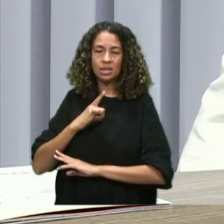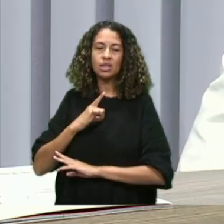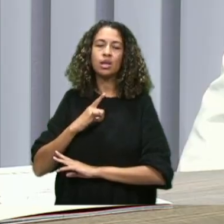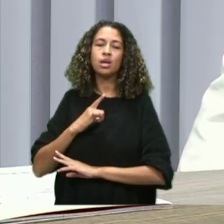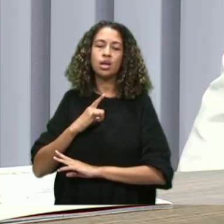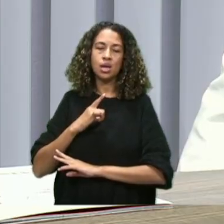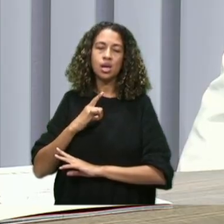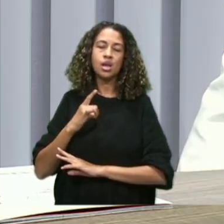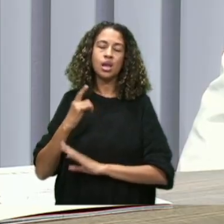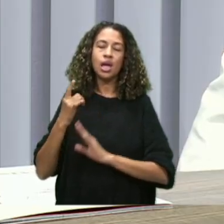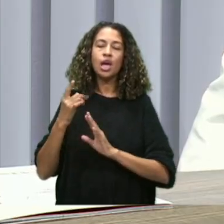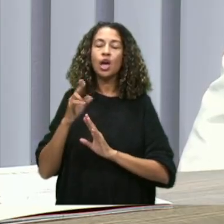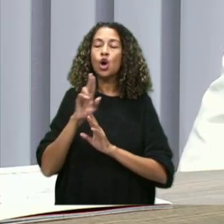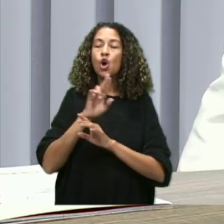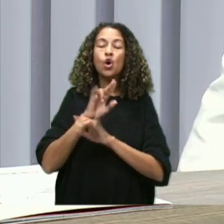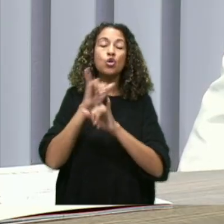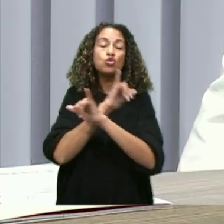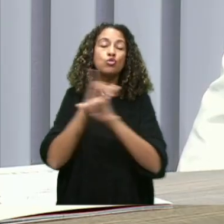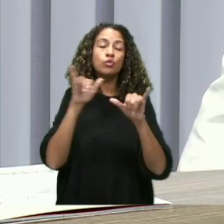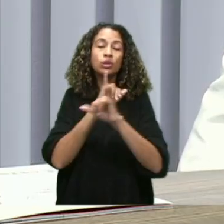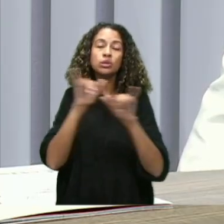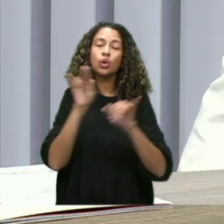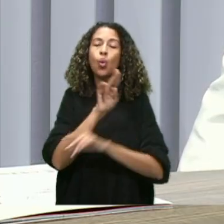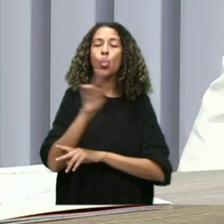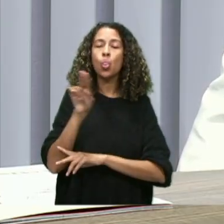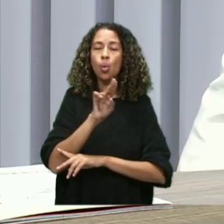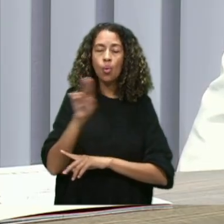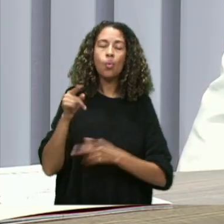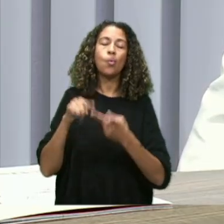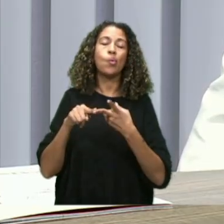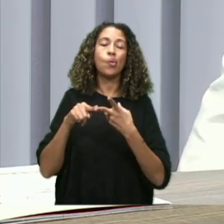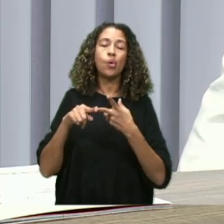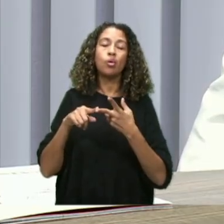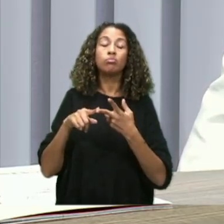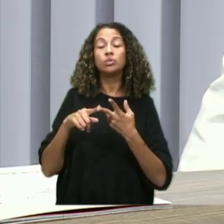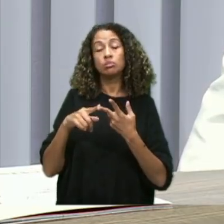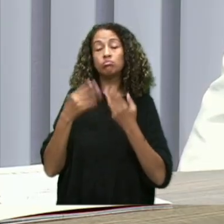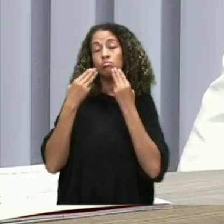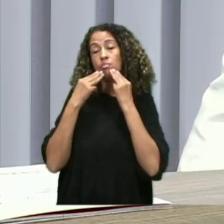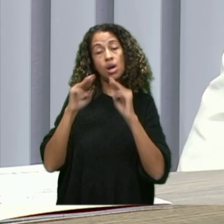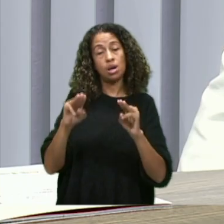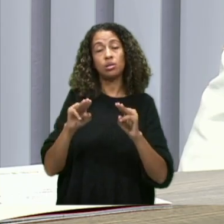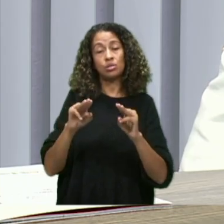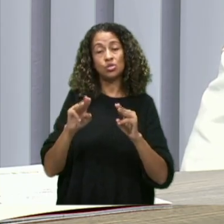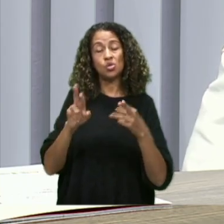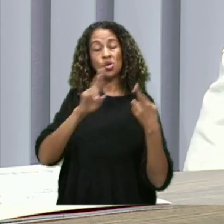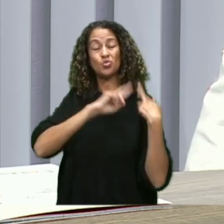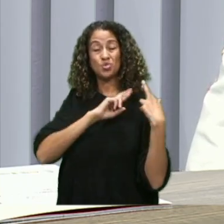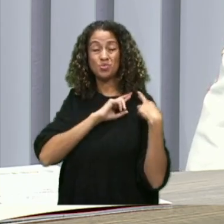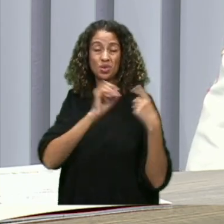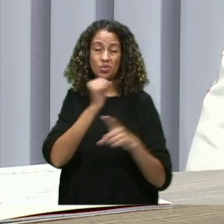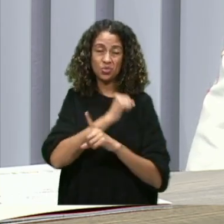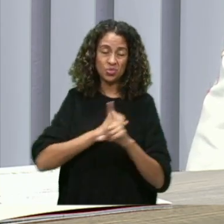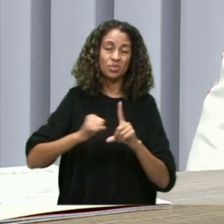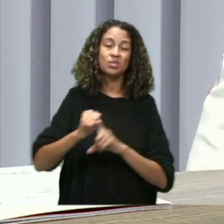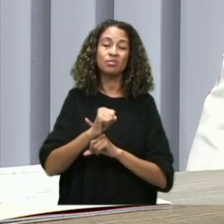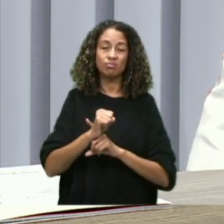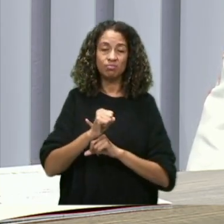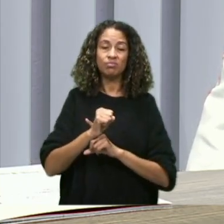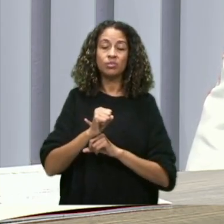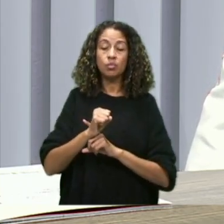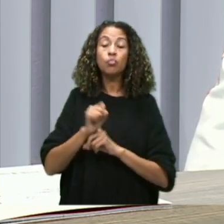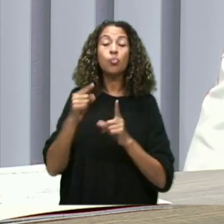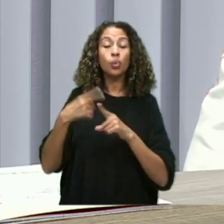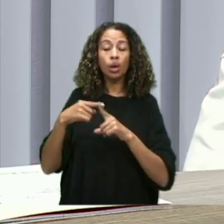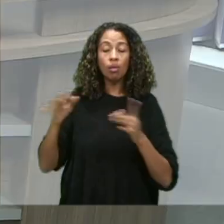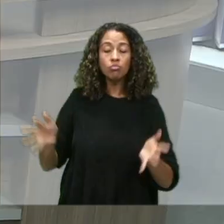notoriedade, publicidade, todo um marketing e um trabalho de responsabilidade social em estar